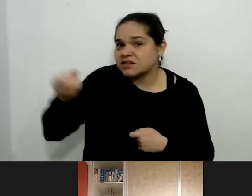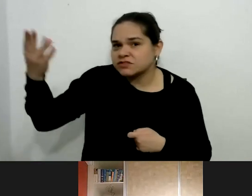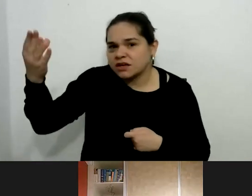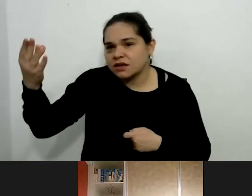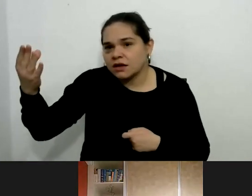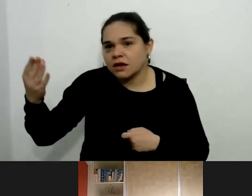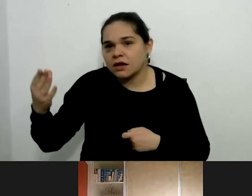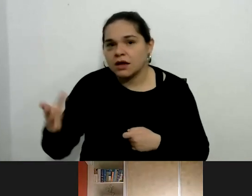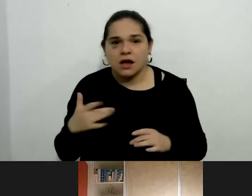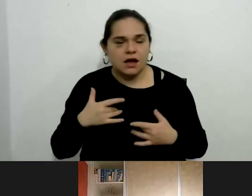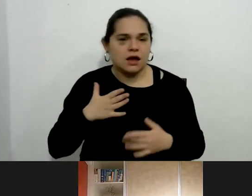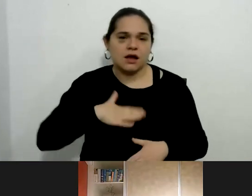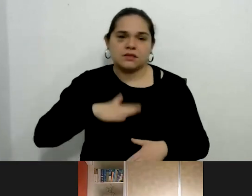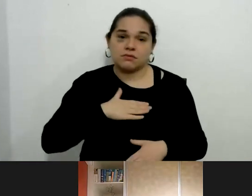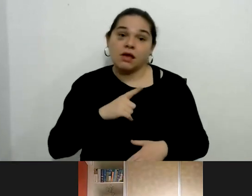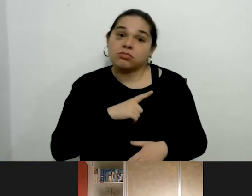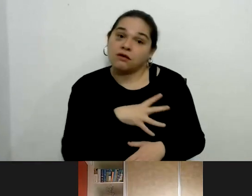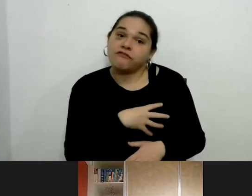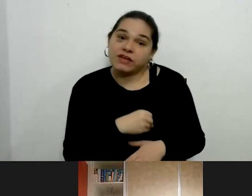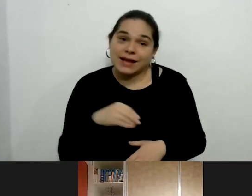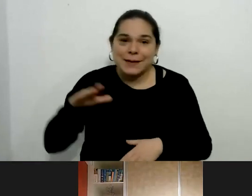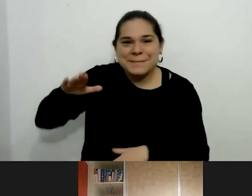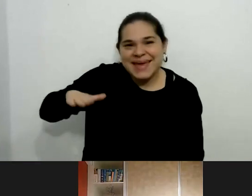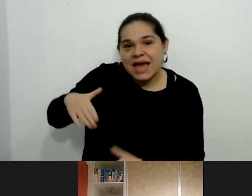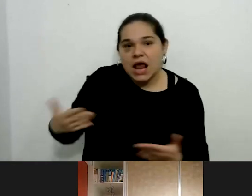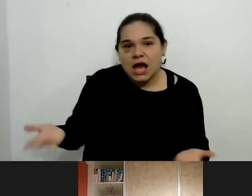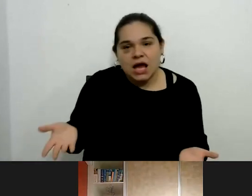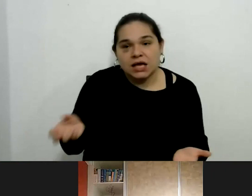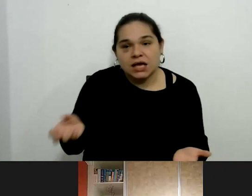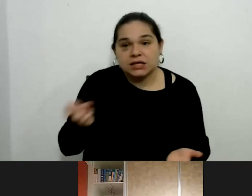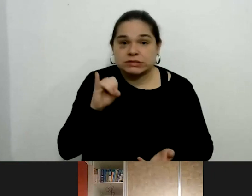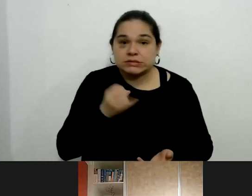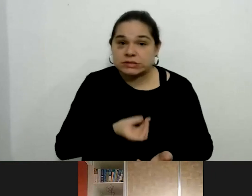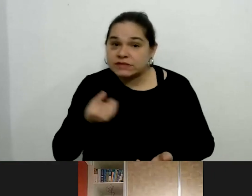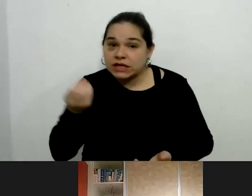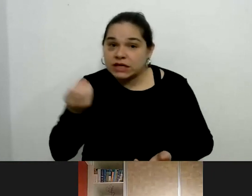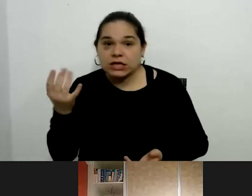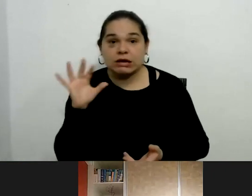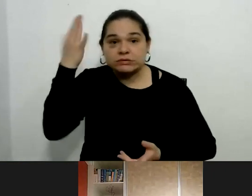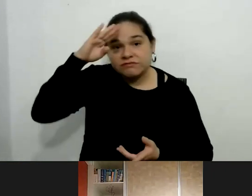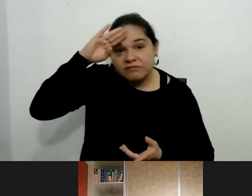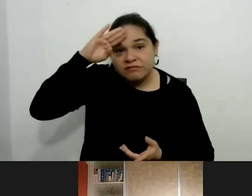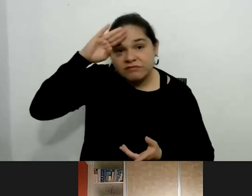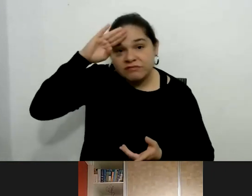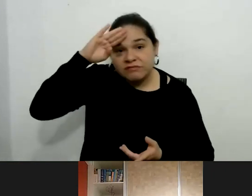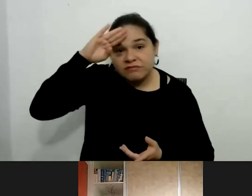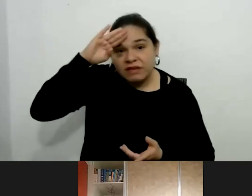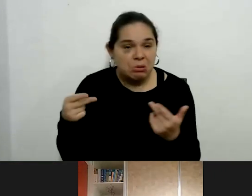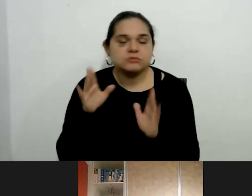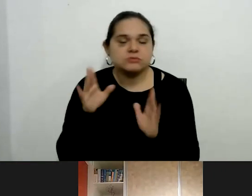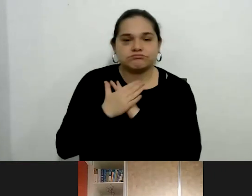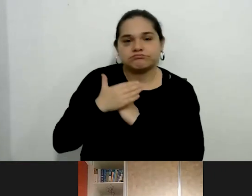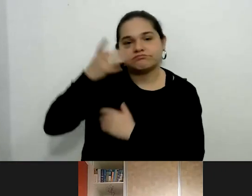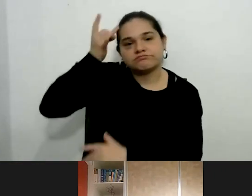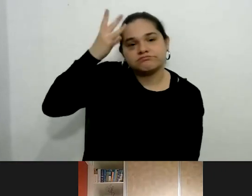botar, entendeu? Eu tenho uma filha pequena, todo mundo sabe, eu sei que se eu viajar alguma assistência eu já tenho por um preço que é praticamente